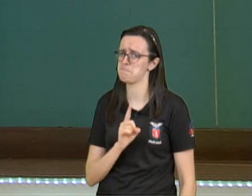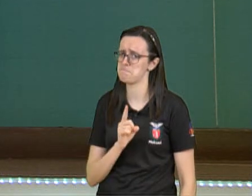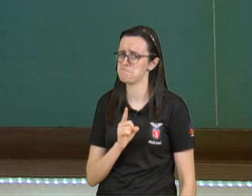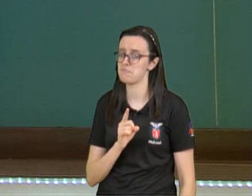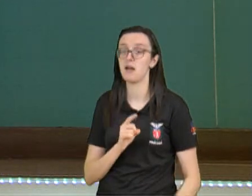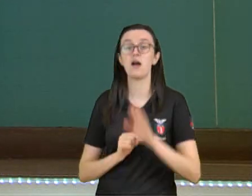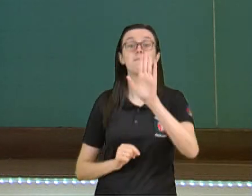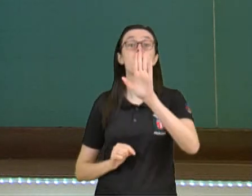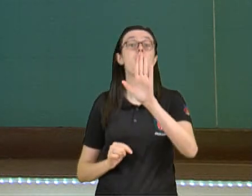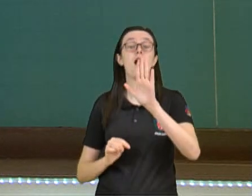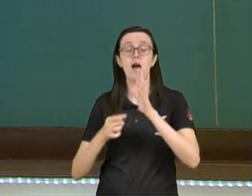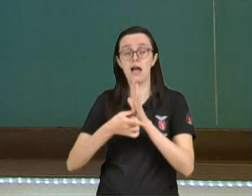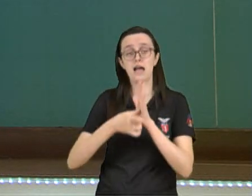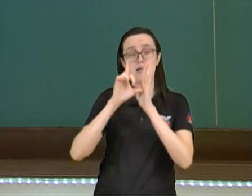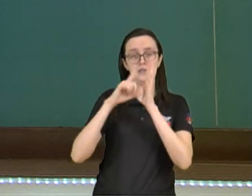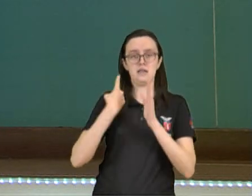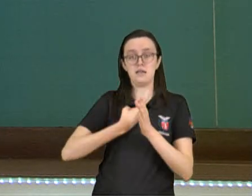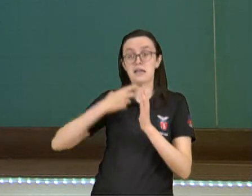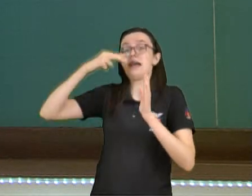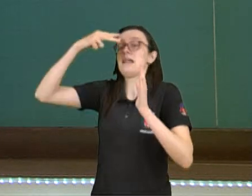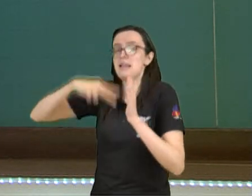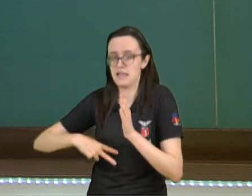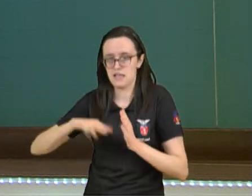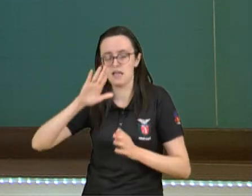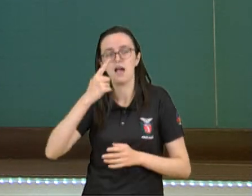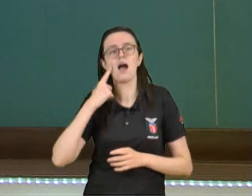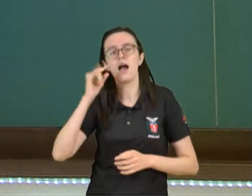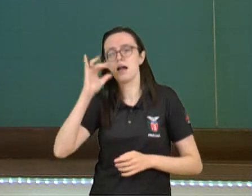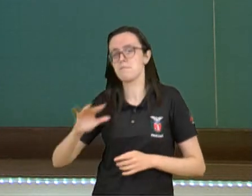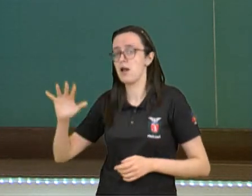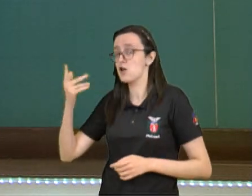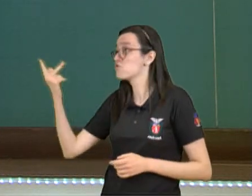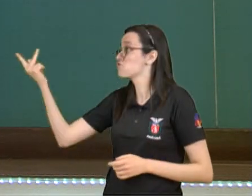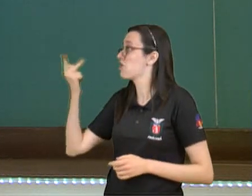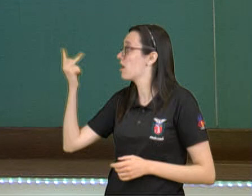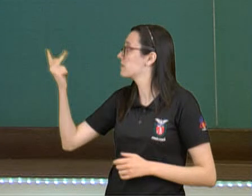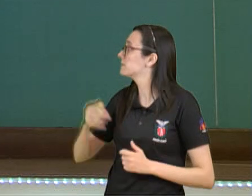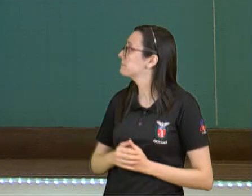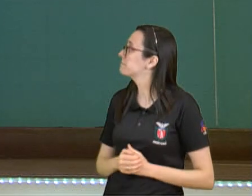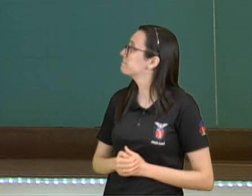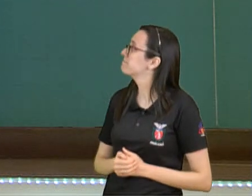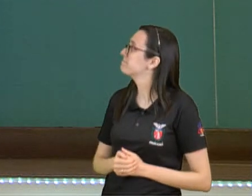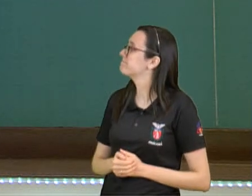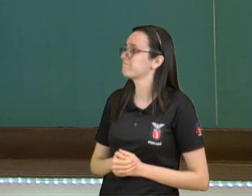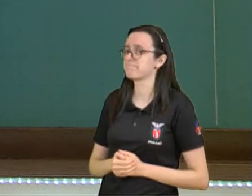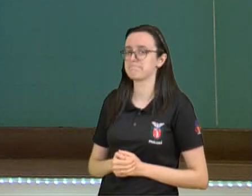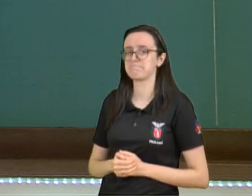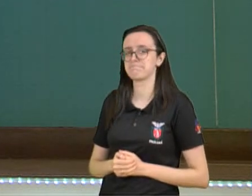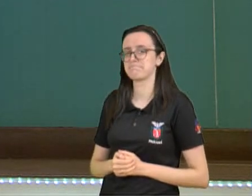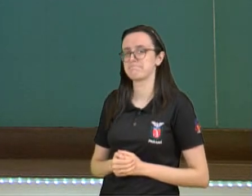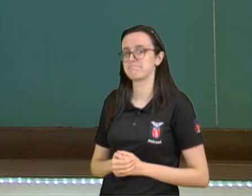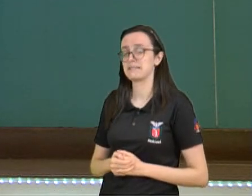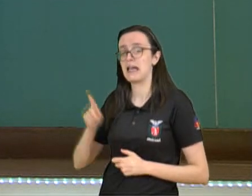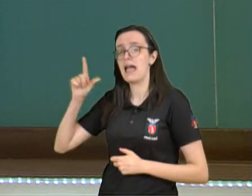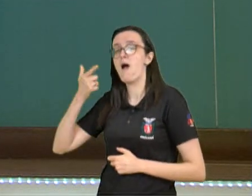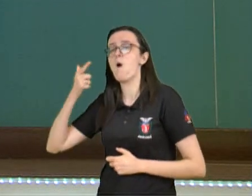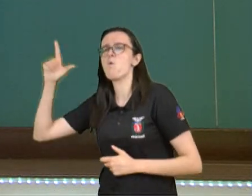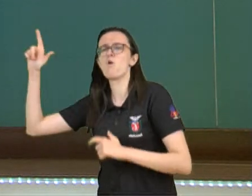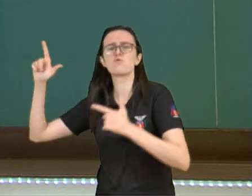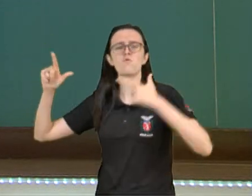a leitura mais aprofundada dessa reportagem, olha as imagens. Então, são outras praias em